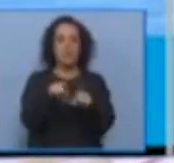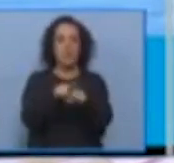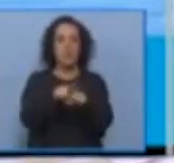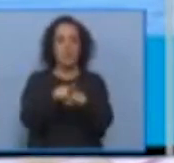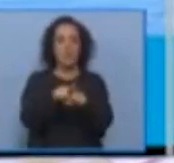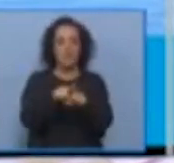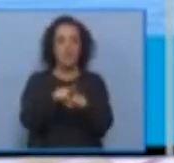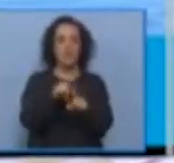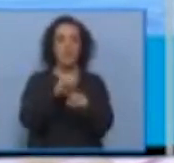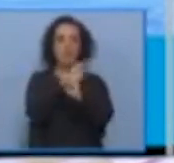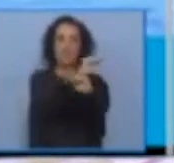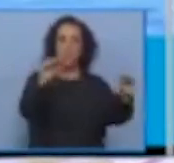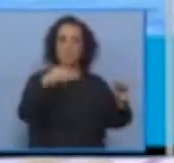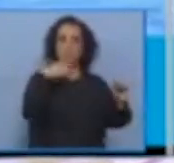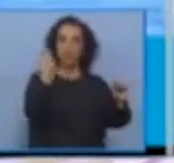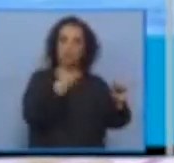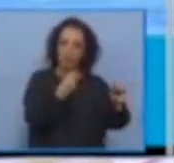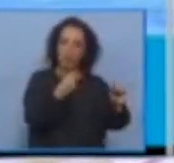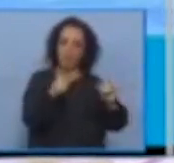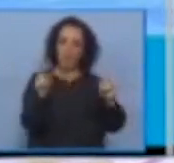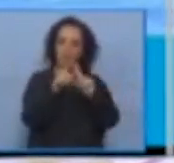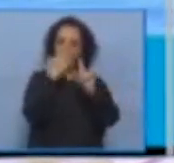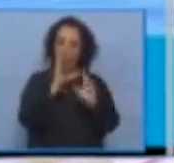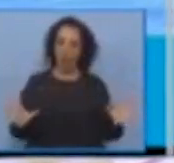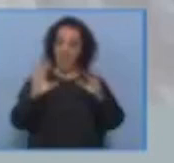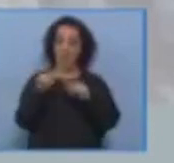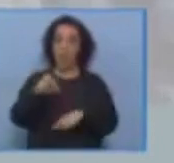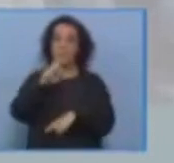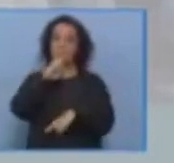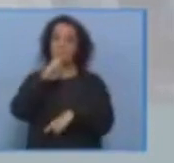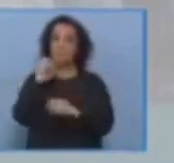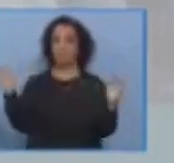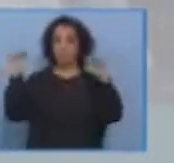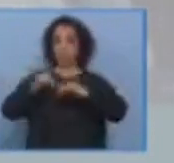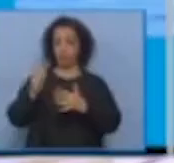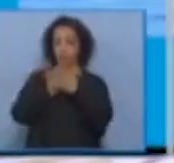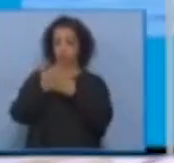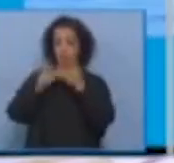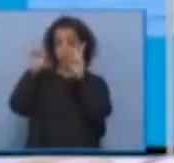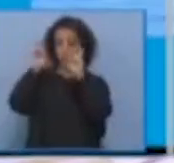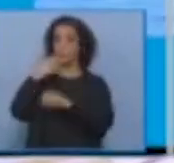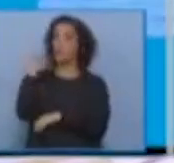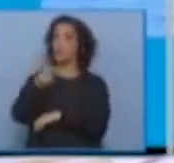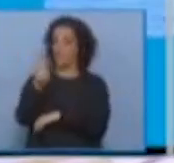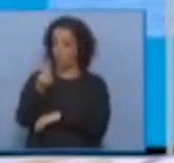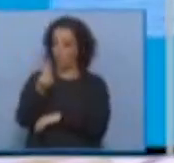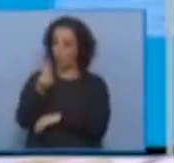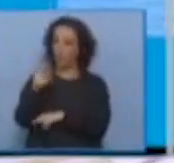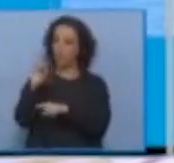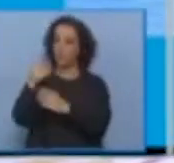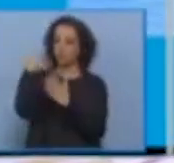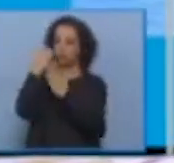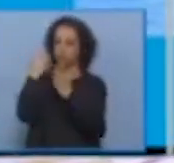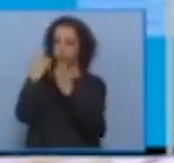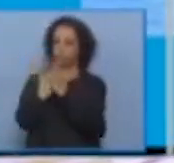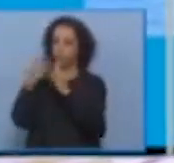a aplicar as conclusões do Sínodo da Juventude. No fundo, a darem corpo àquilo que é